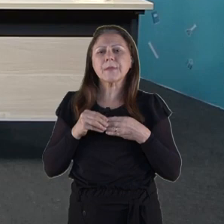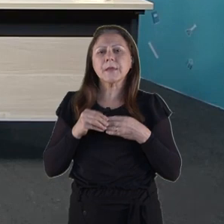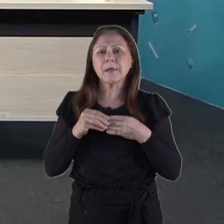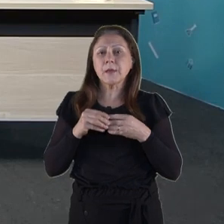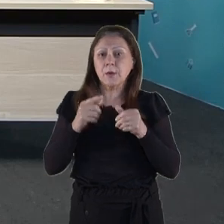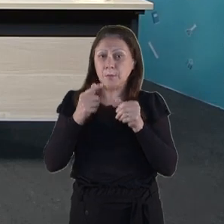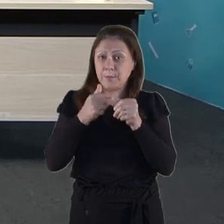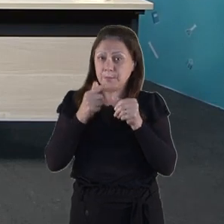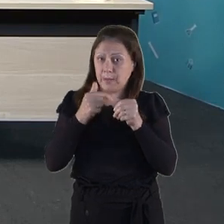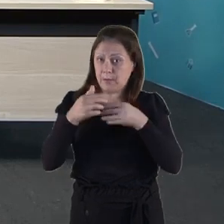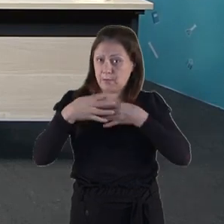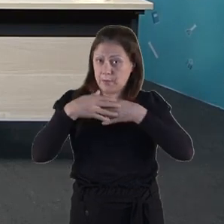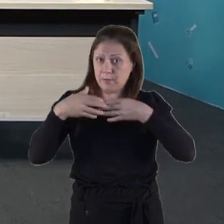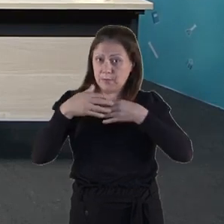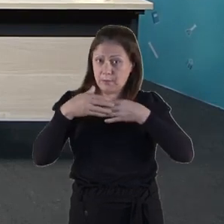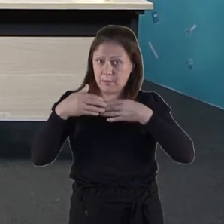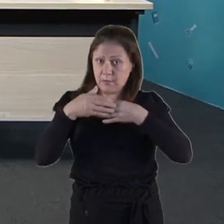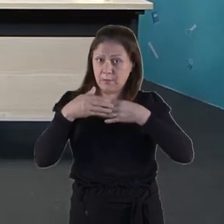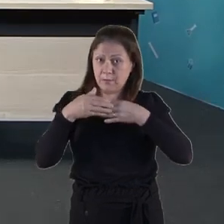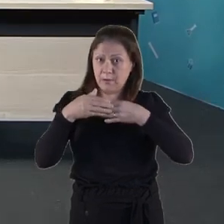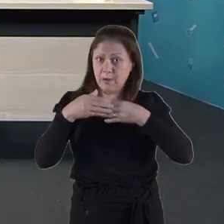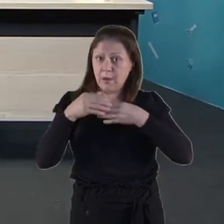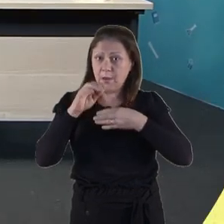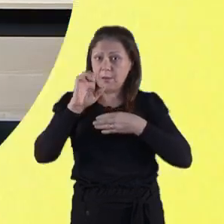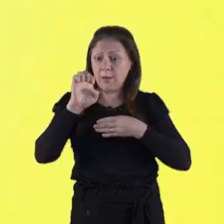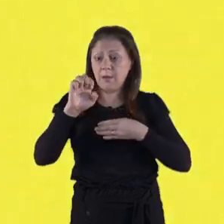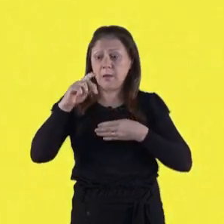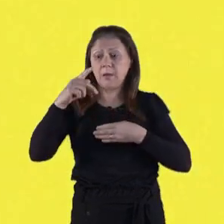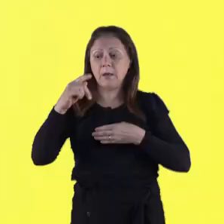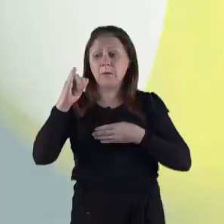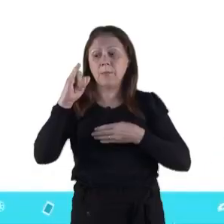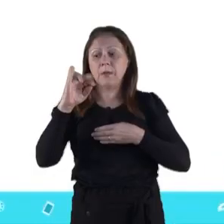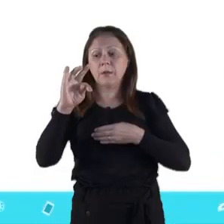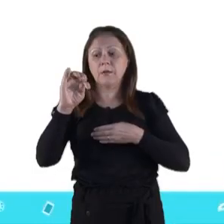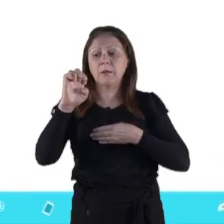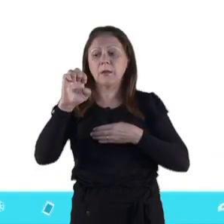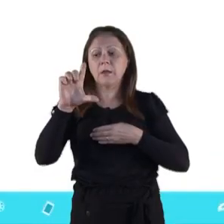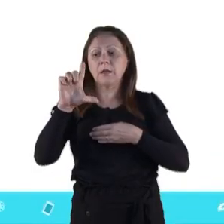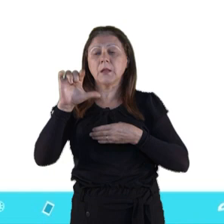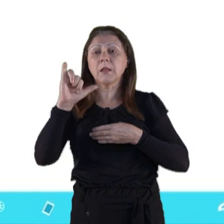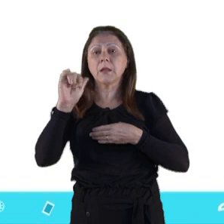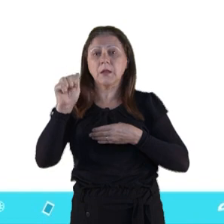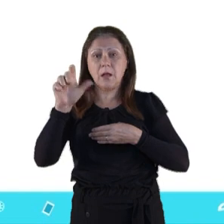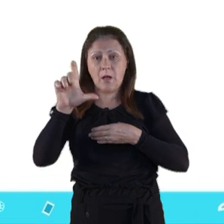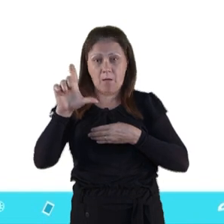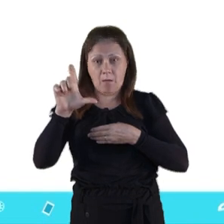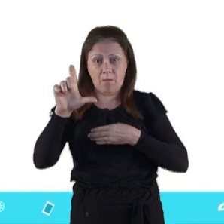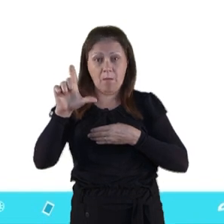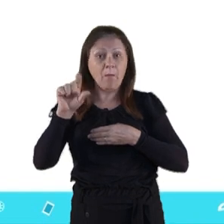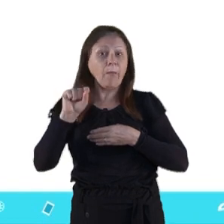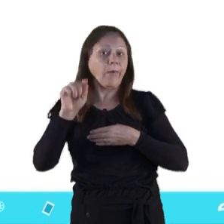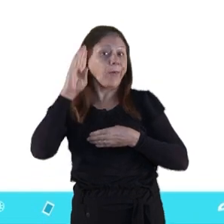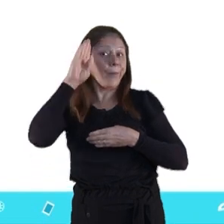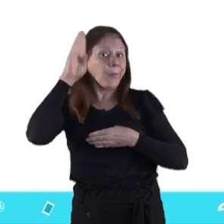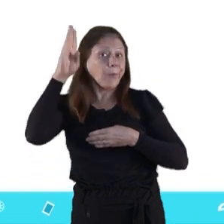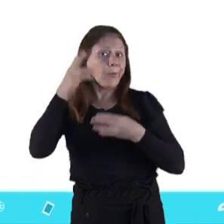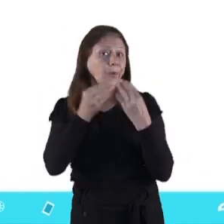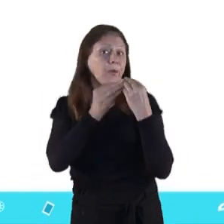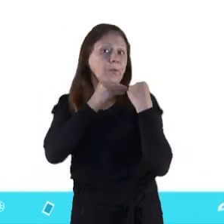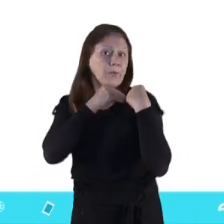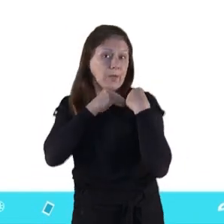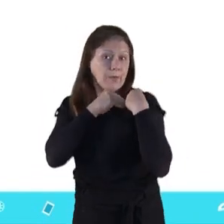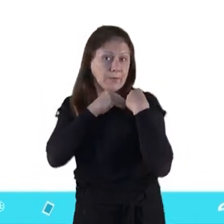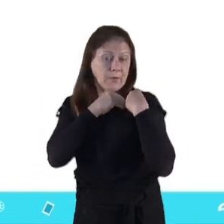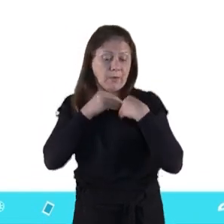Bom, o primeiro tecido que eu vou trazer para vocês é o tecido epitelial. O tecido epitelial, ele é principalmente responsável